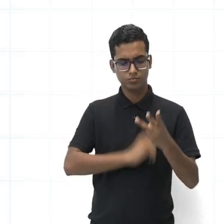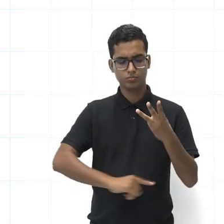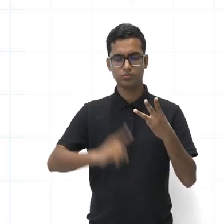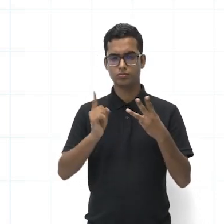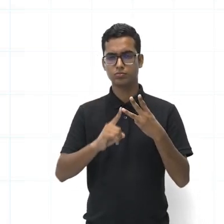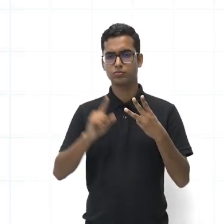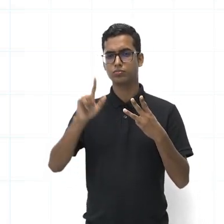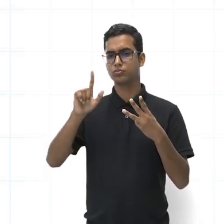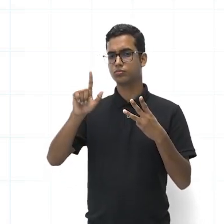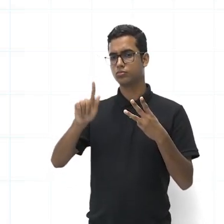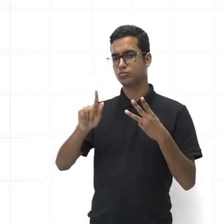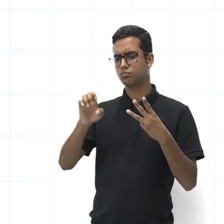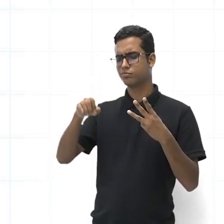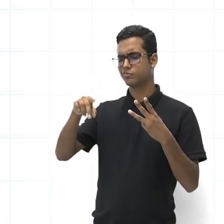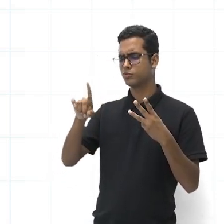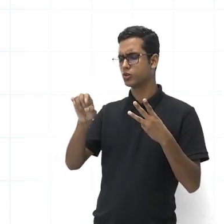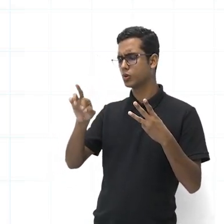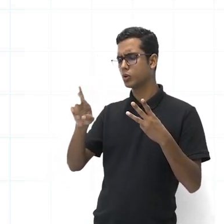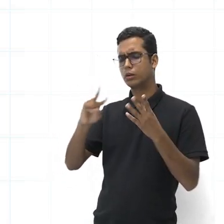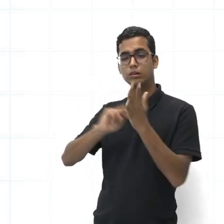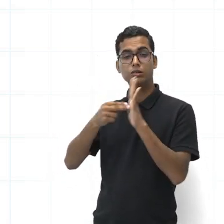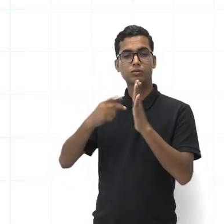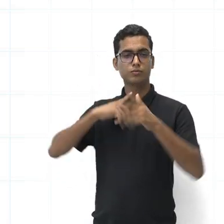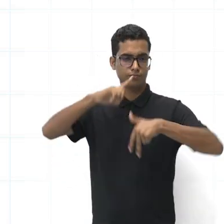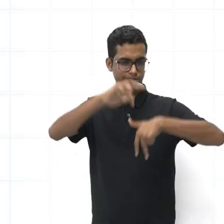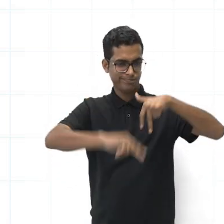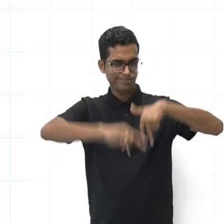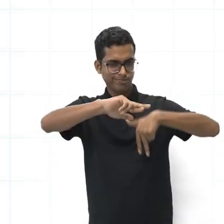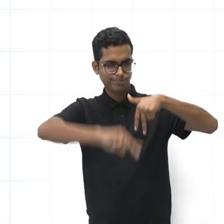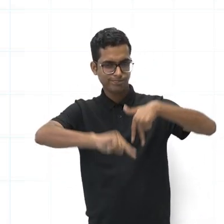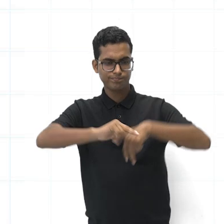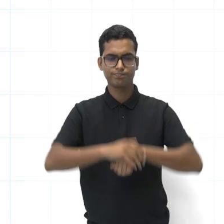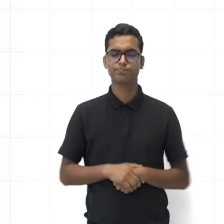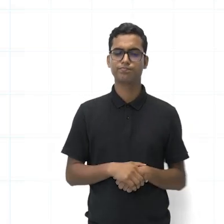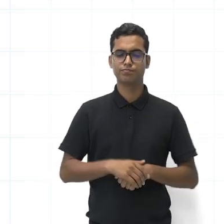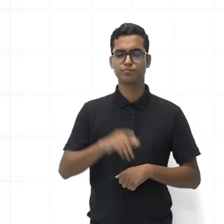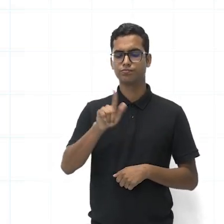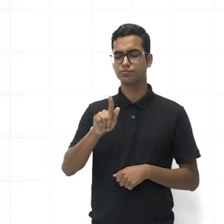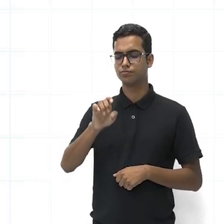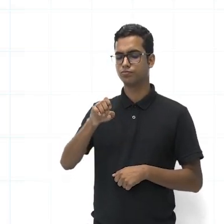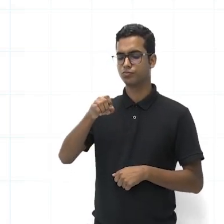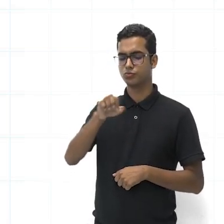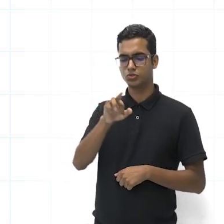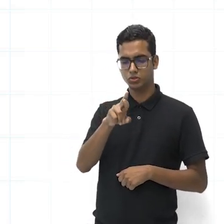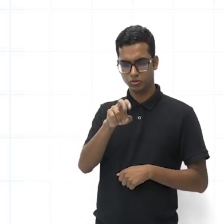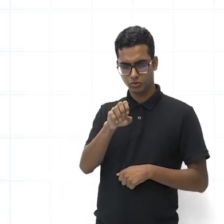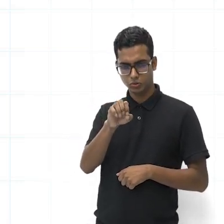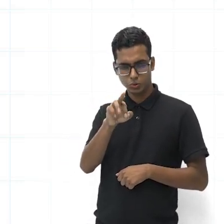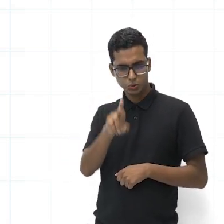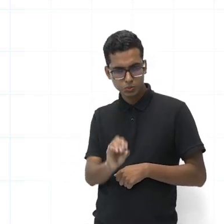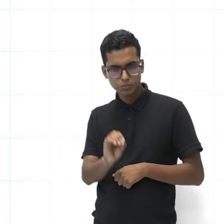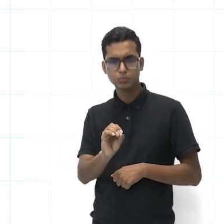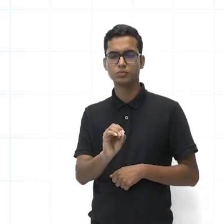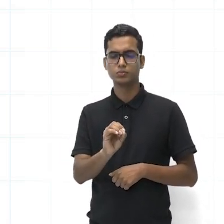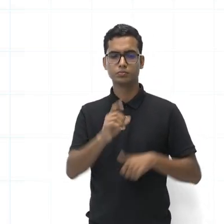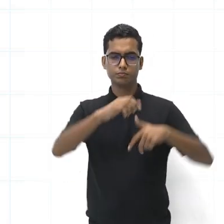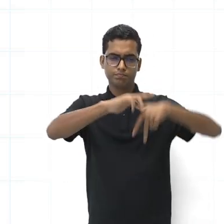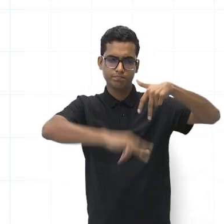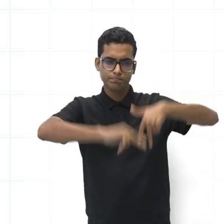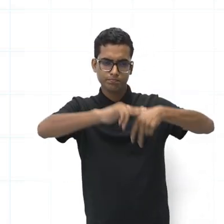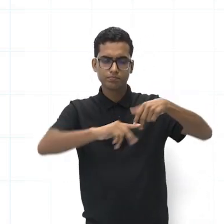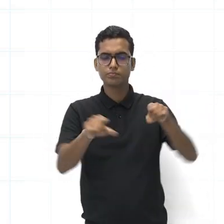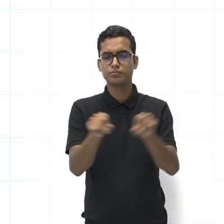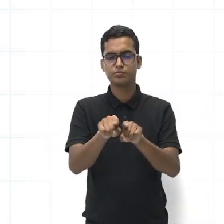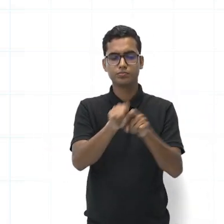e gênero, ok? Aí na sequência nós vamos ter contact details, detalhes aí de